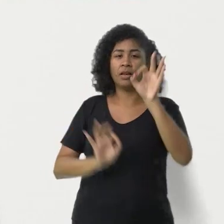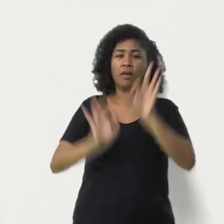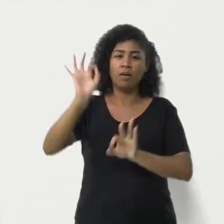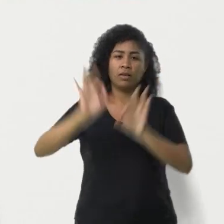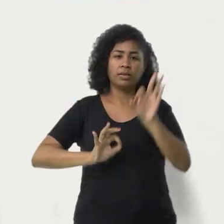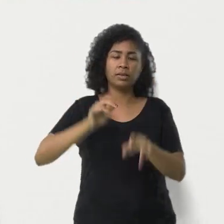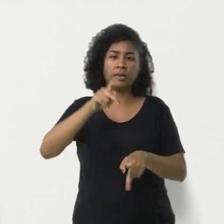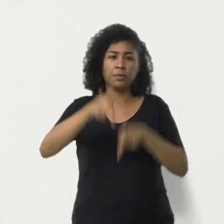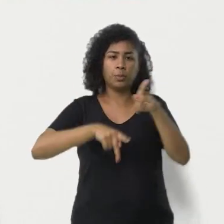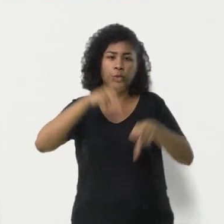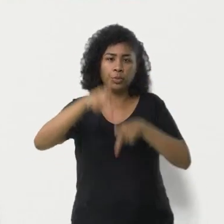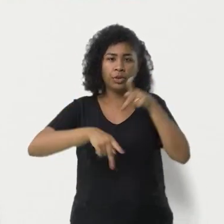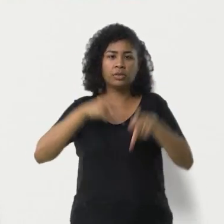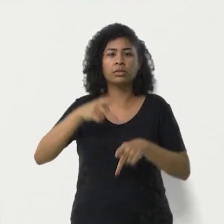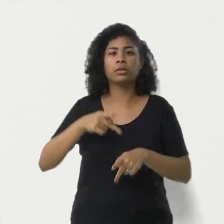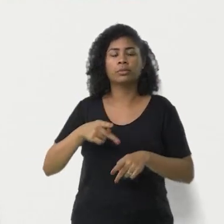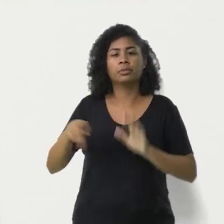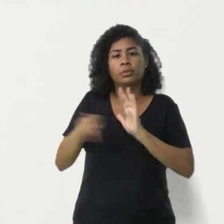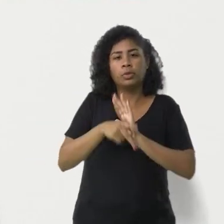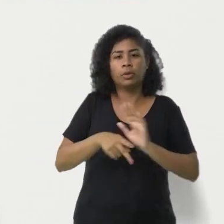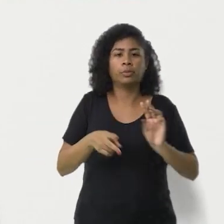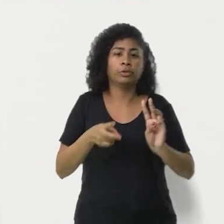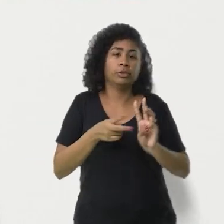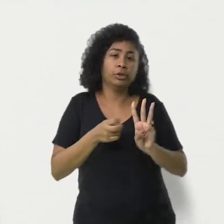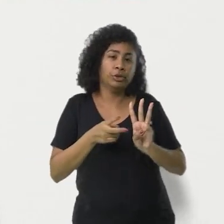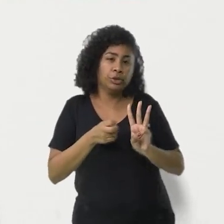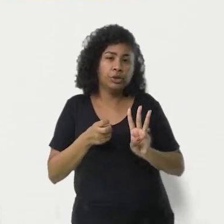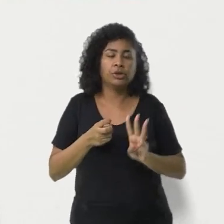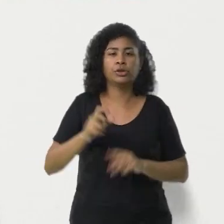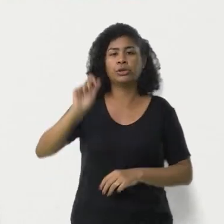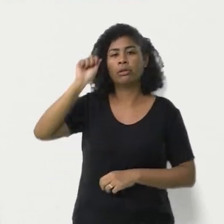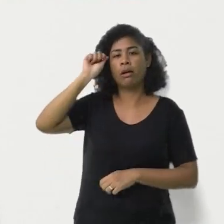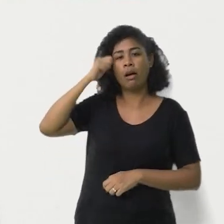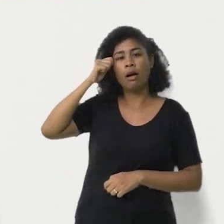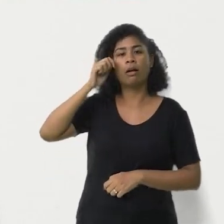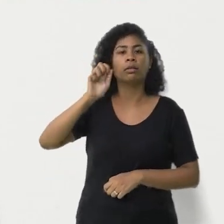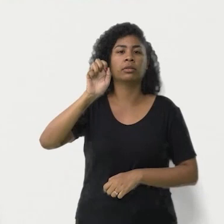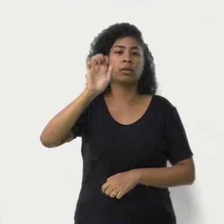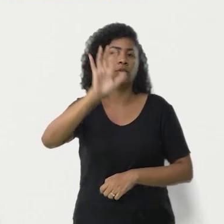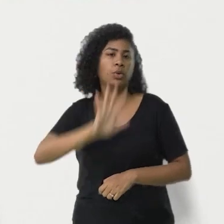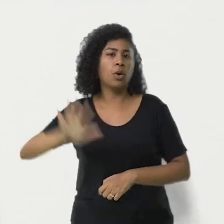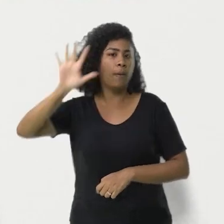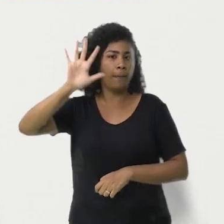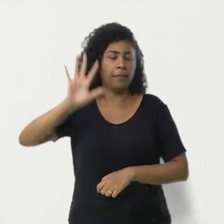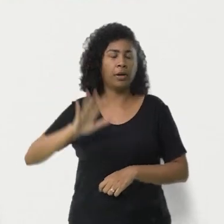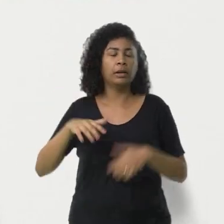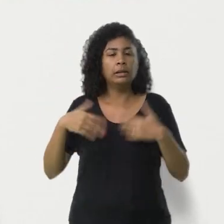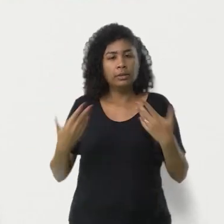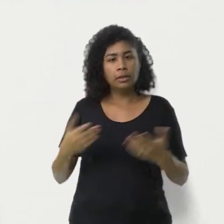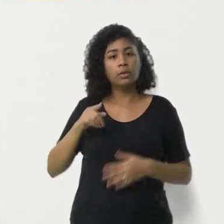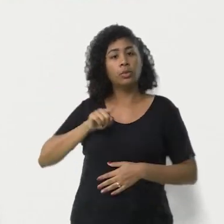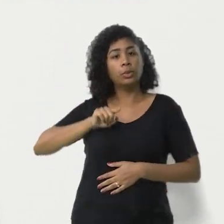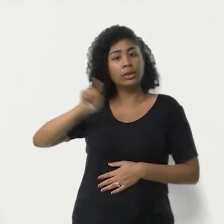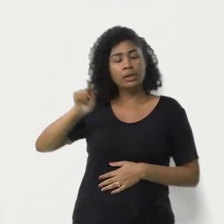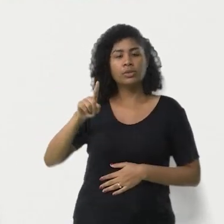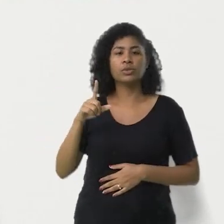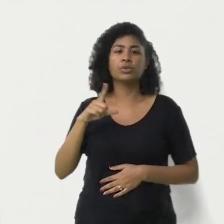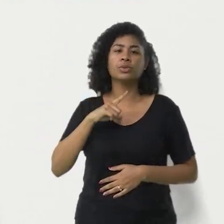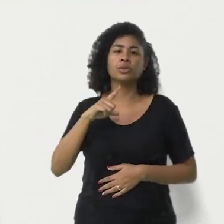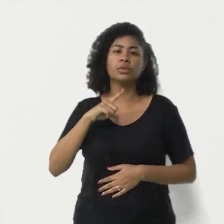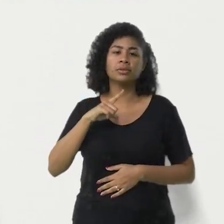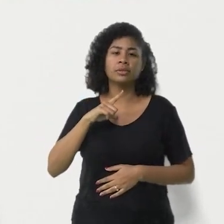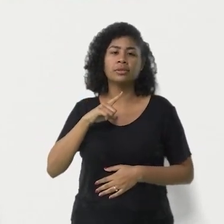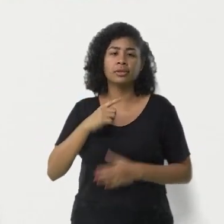da população vinda dos indígenas, vinda dos africanos, dos europeus, tá? E isso acabou formando, né, o